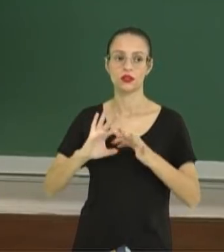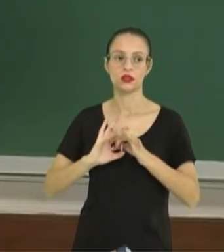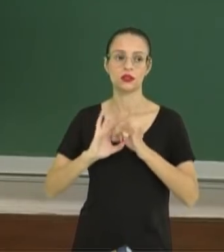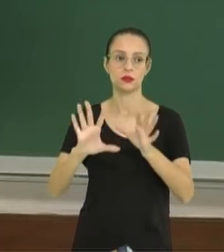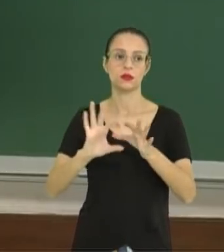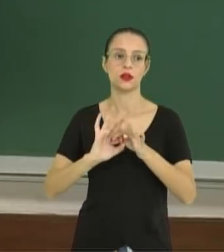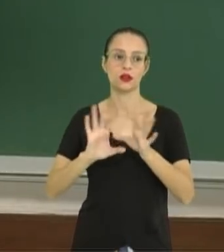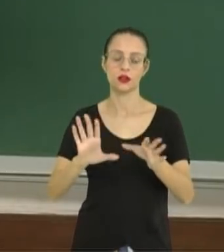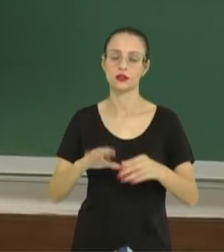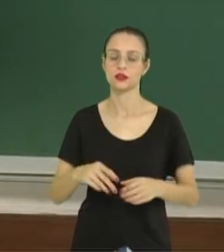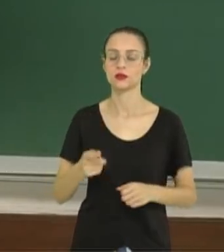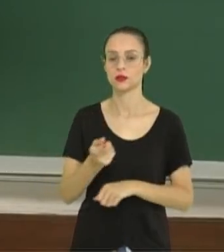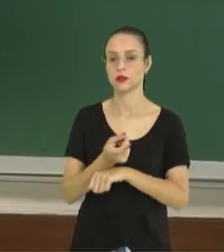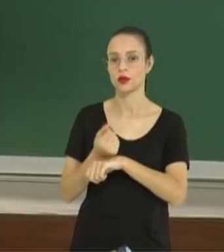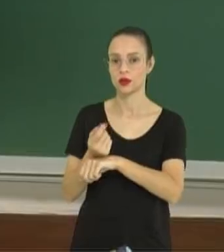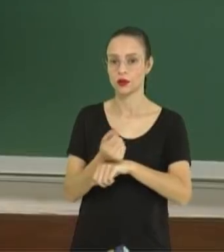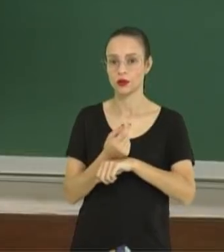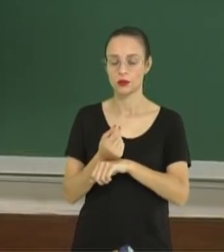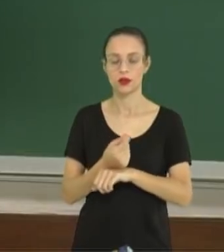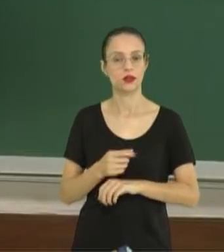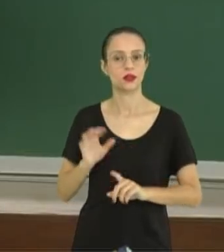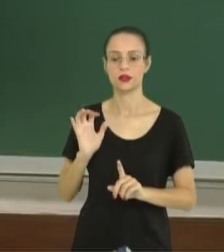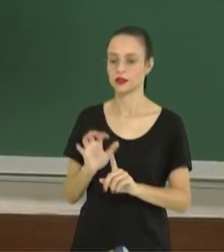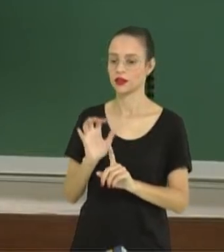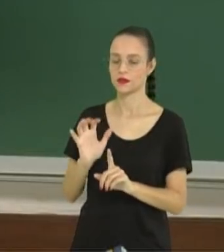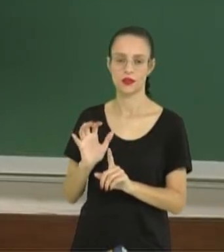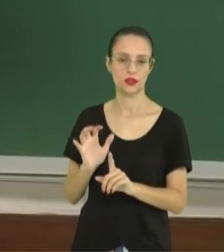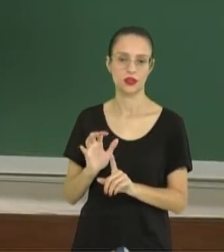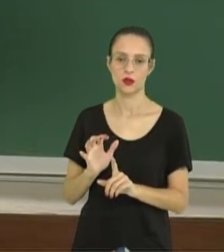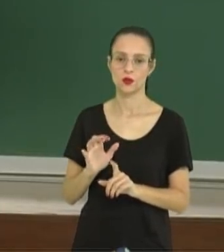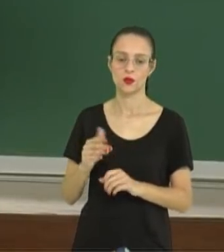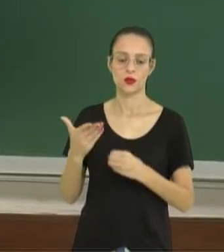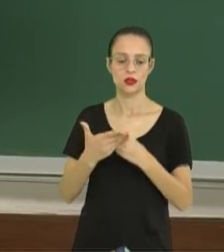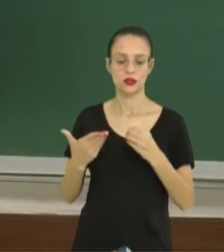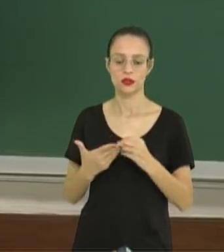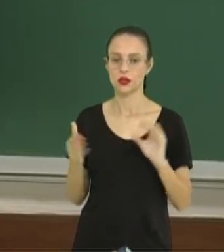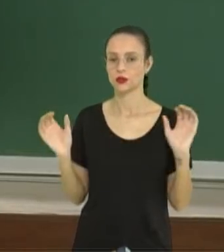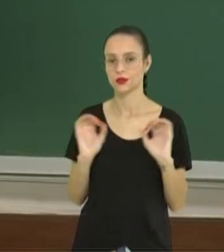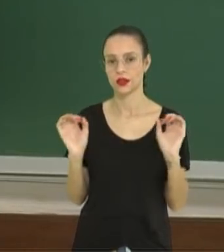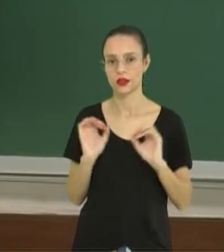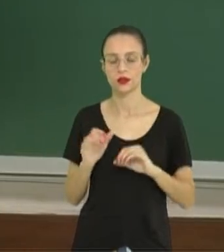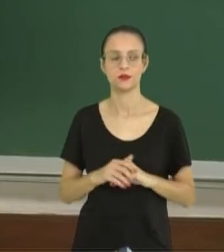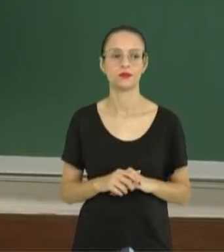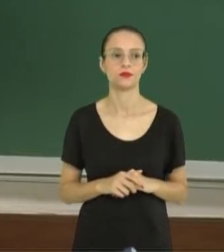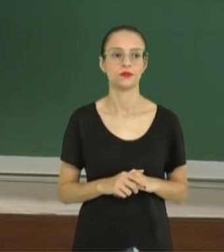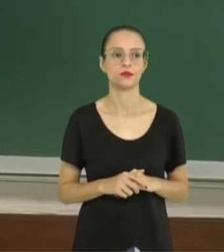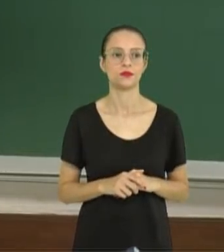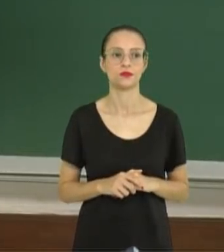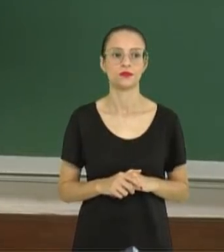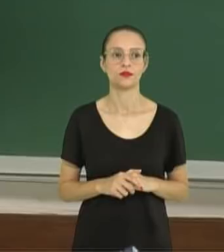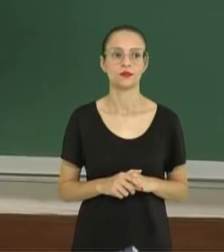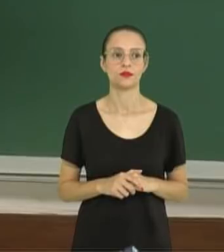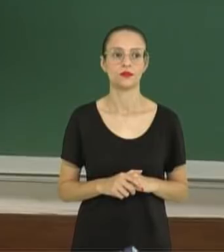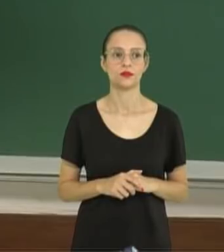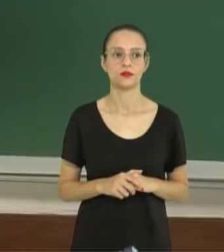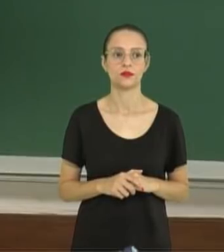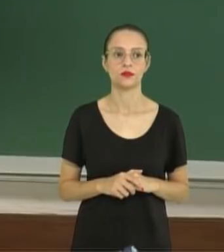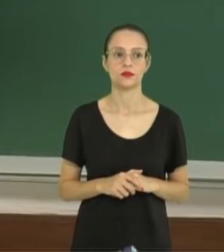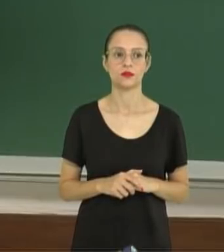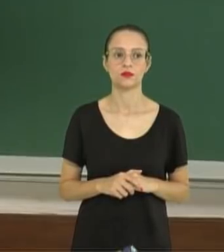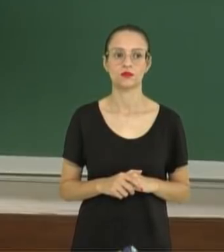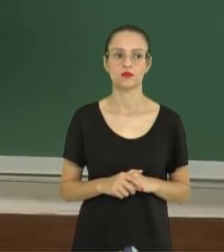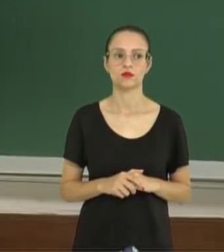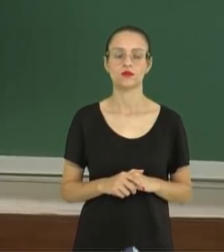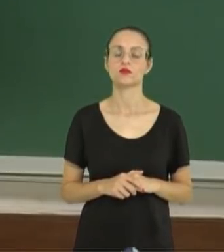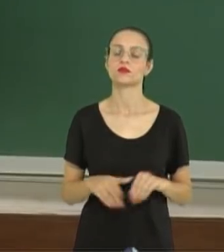econômico, repito, sem intervenção do Estado. O mercado se regula quase que automaticamente.